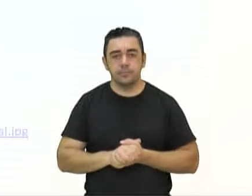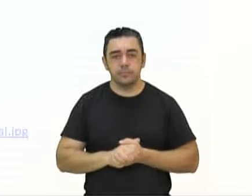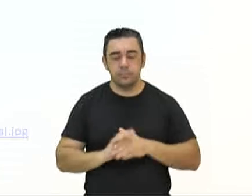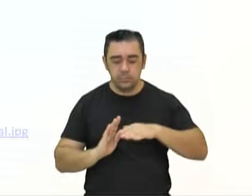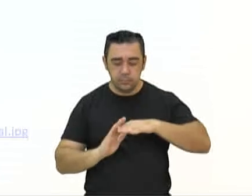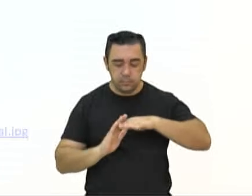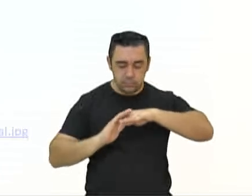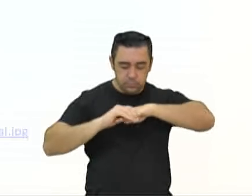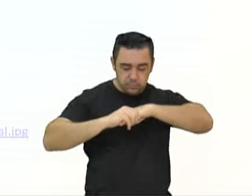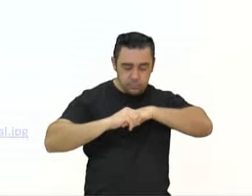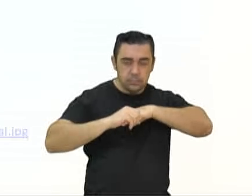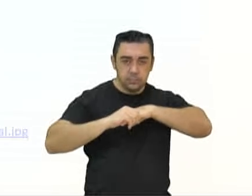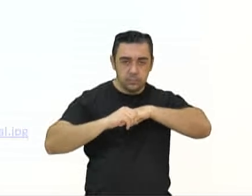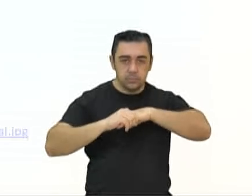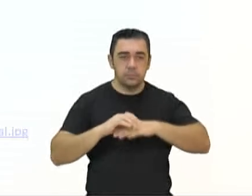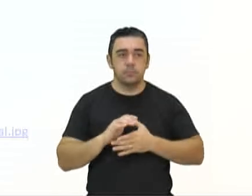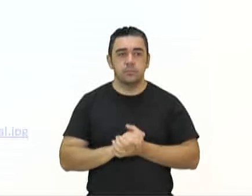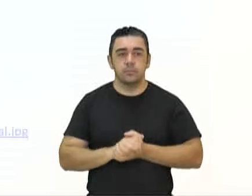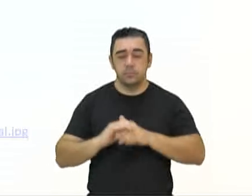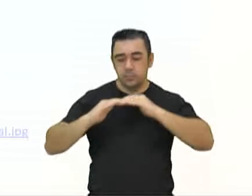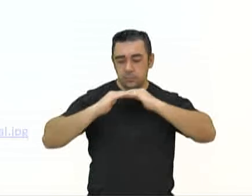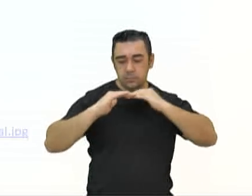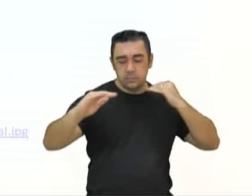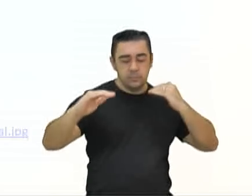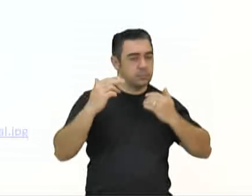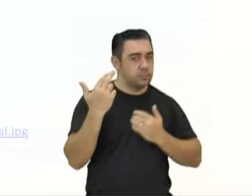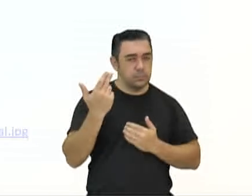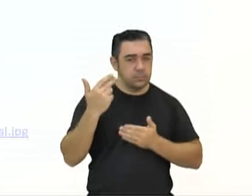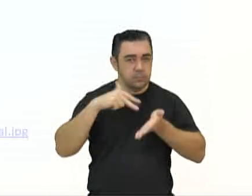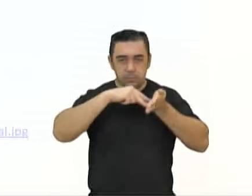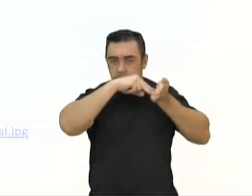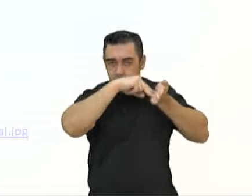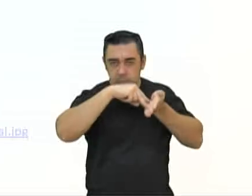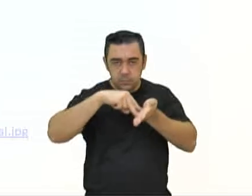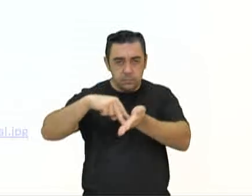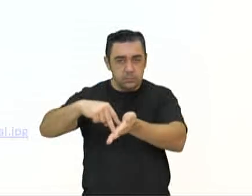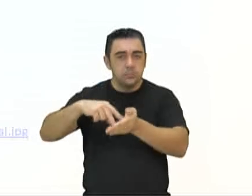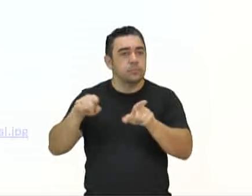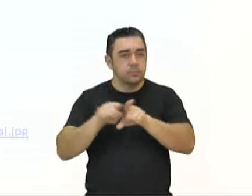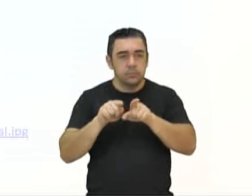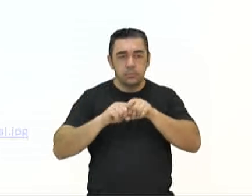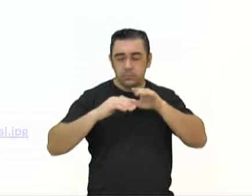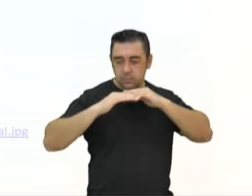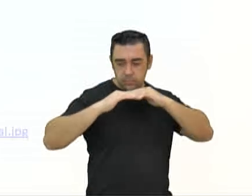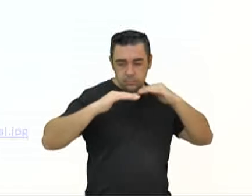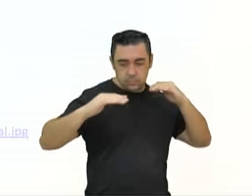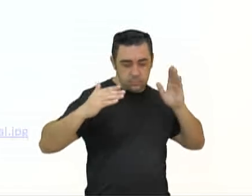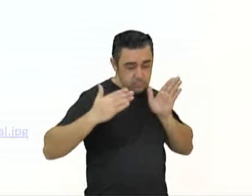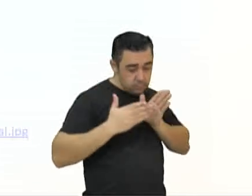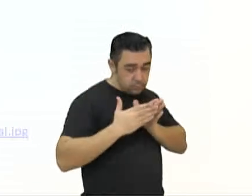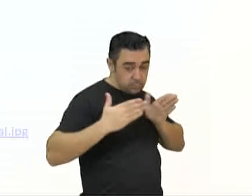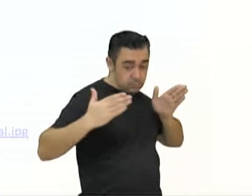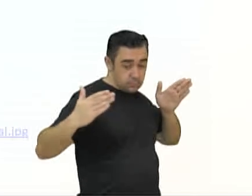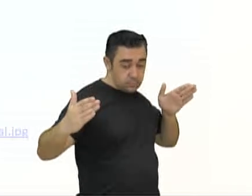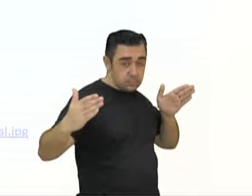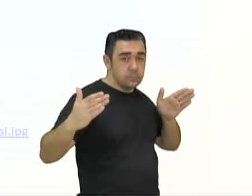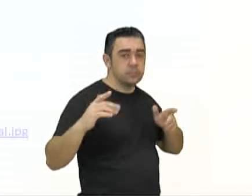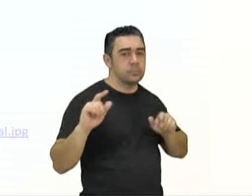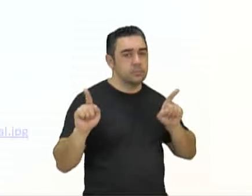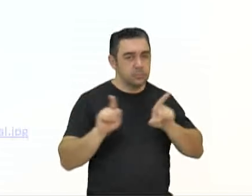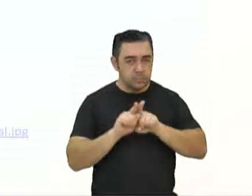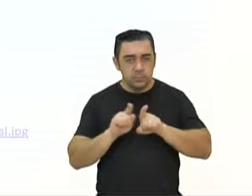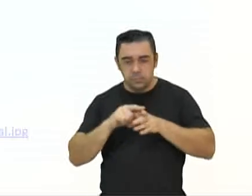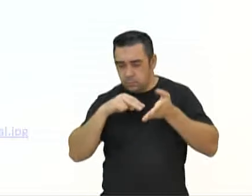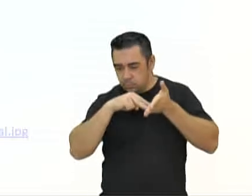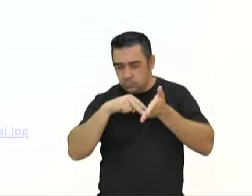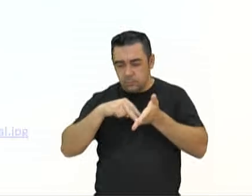às pranchas de surf. Também elas têm mais ou menos o mesmo tamanho da prancha de surf e a mesma